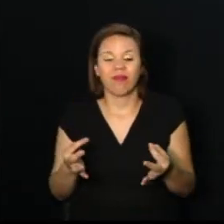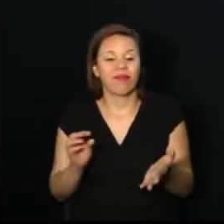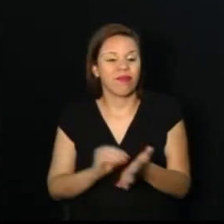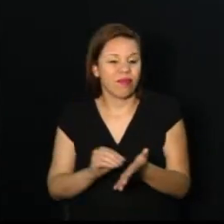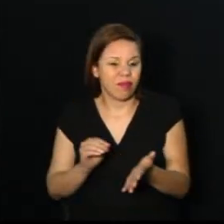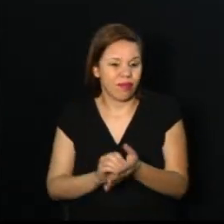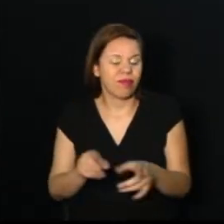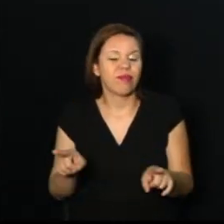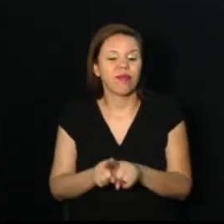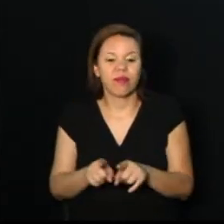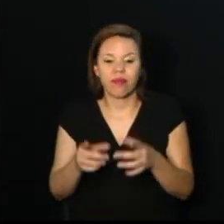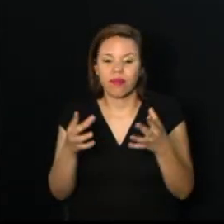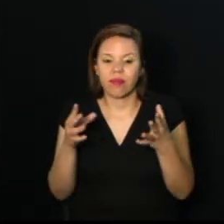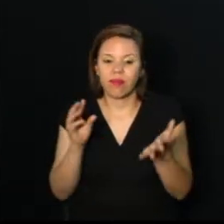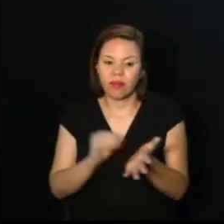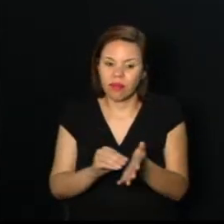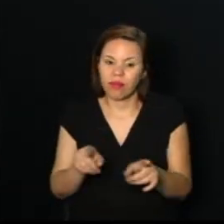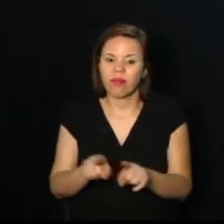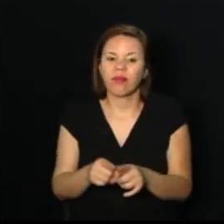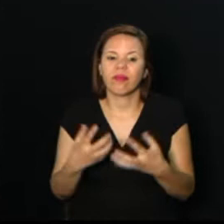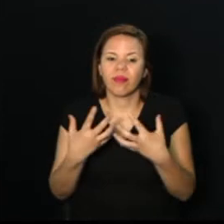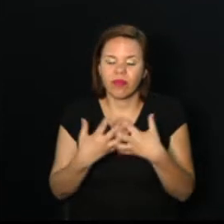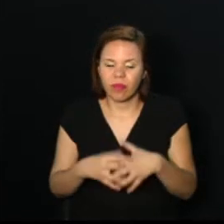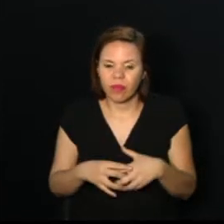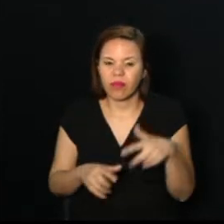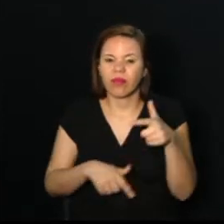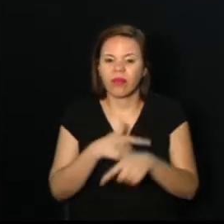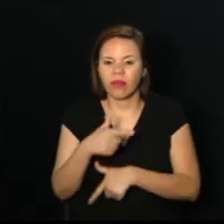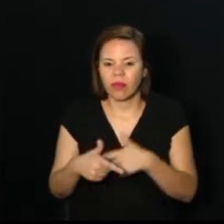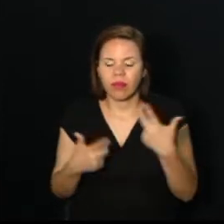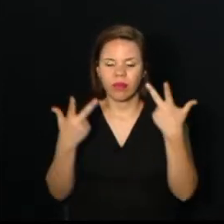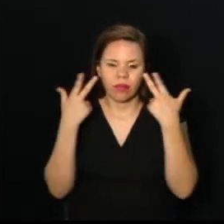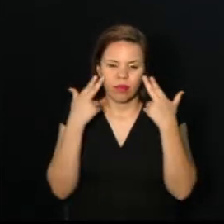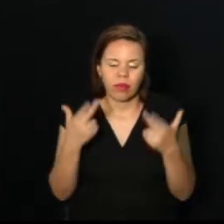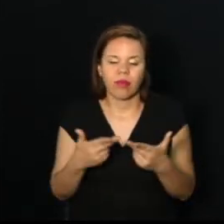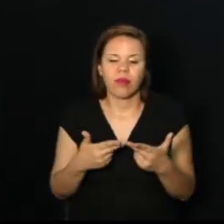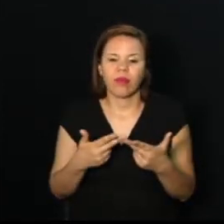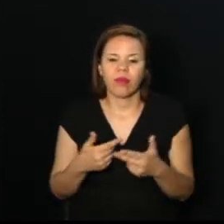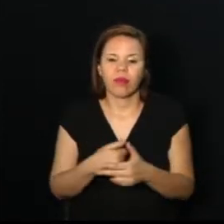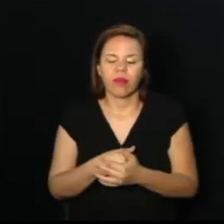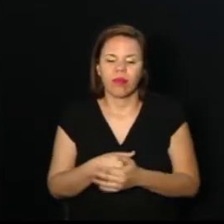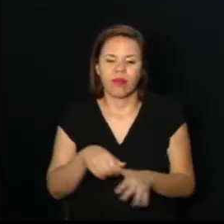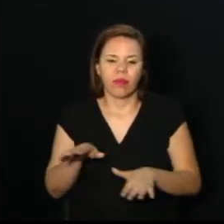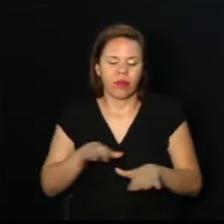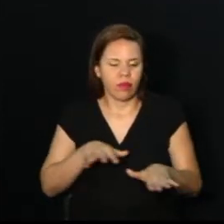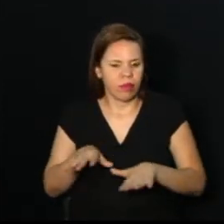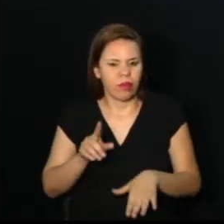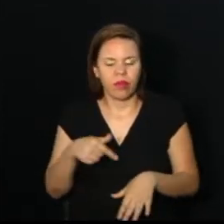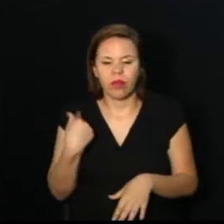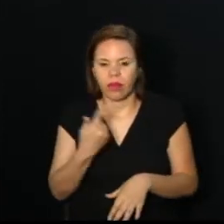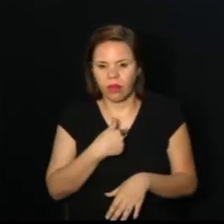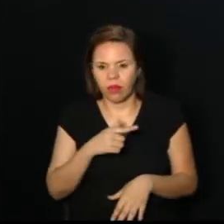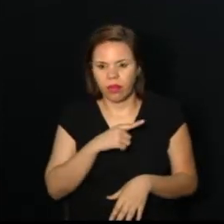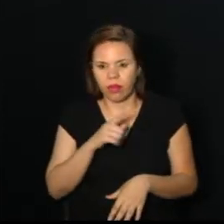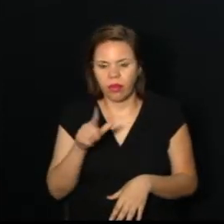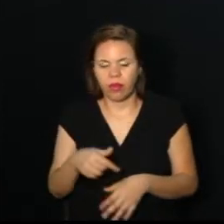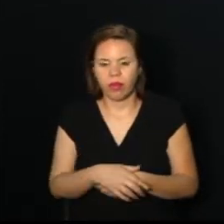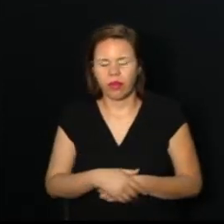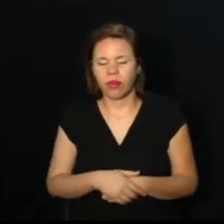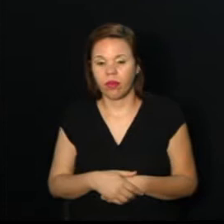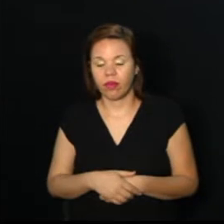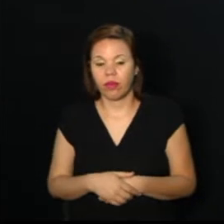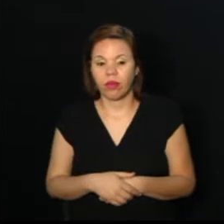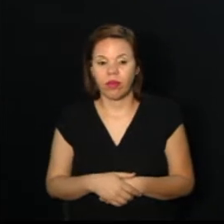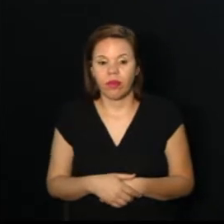atenção e déficit do funcionamento executivo ou das funções mais nobres que nós temos, que são